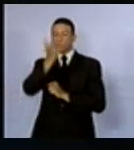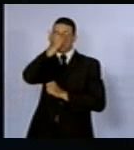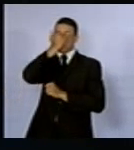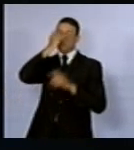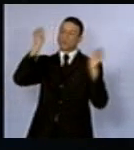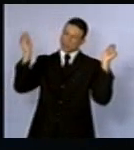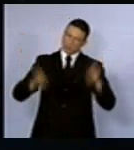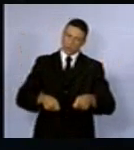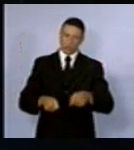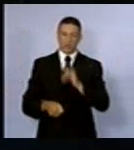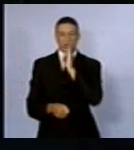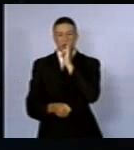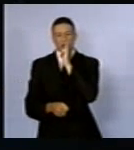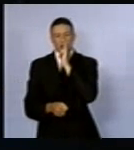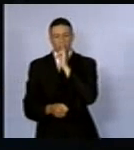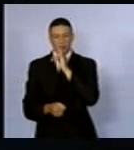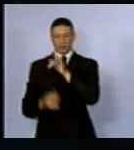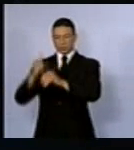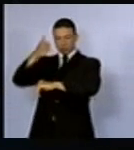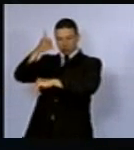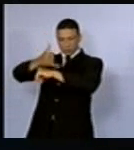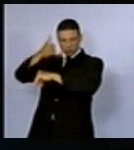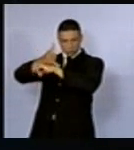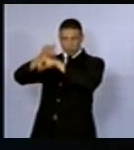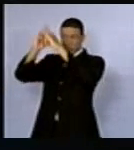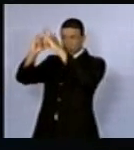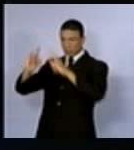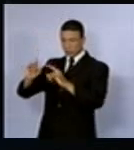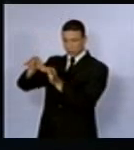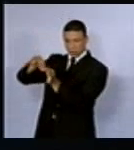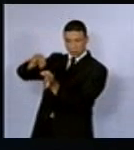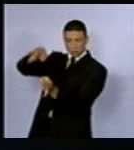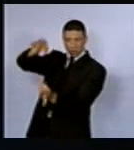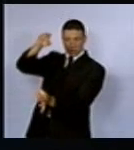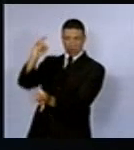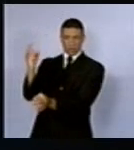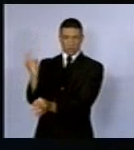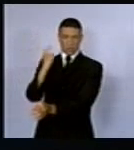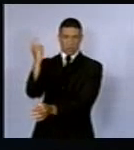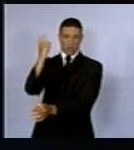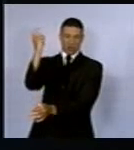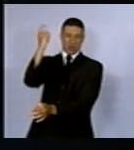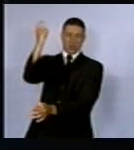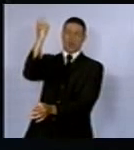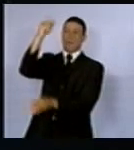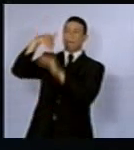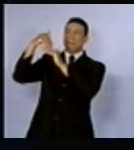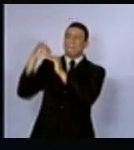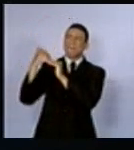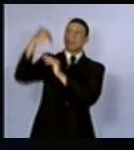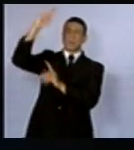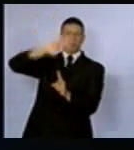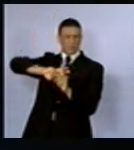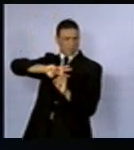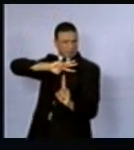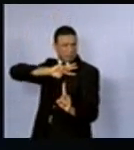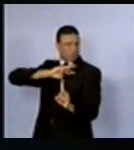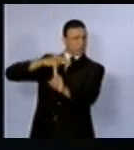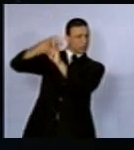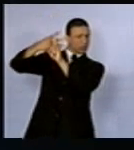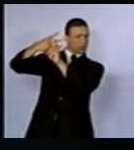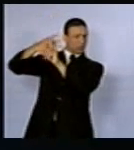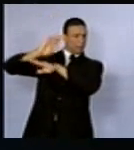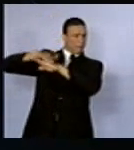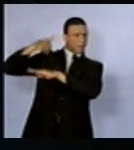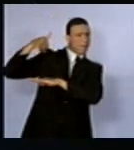Ou nós vamos altear as torres, e elas vão ter que ser da ordem de 3 a 4 vezes mais altas do que são hoje, porque